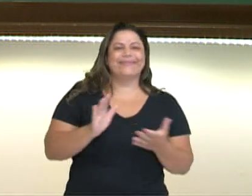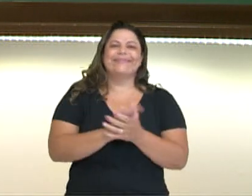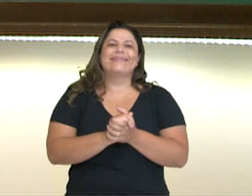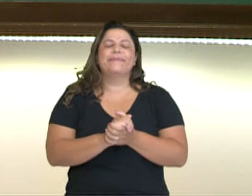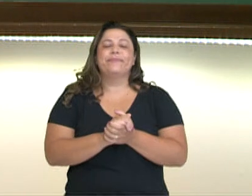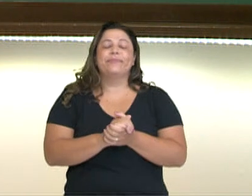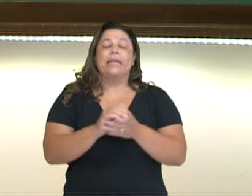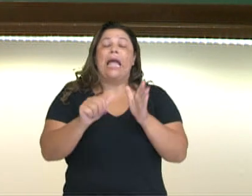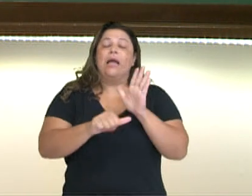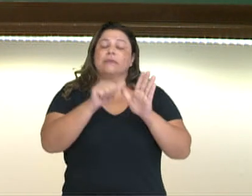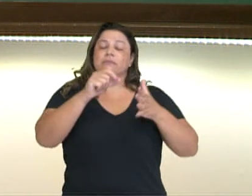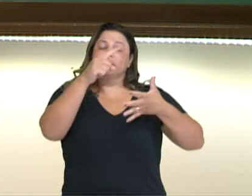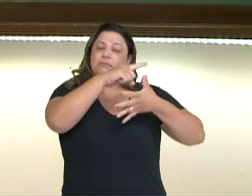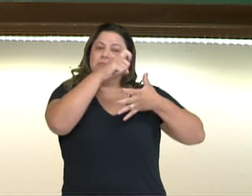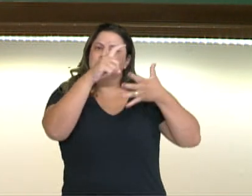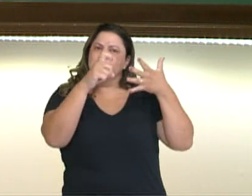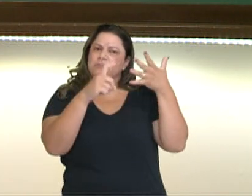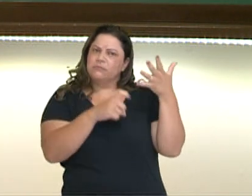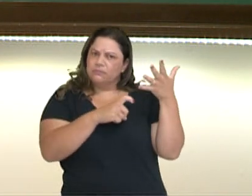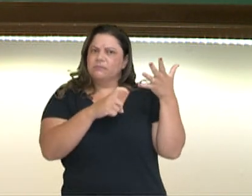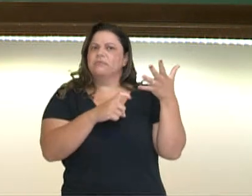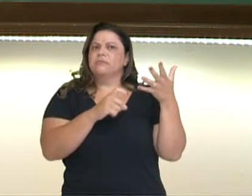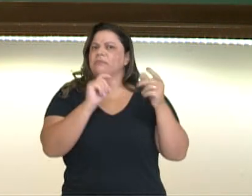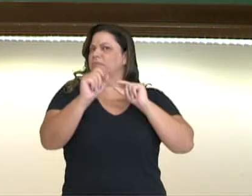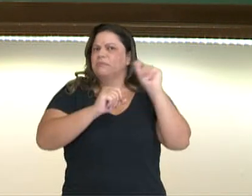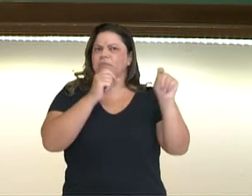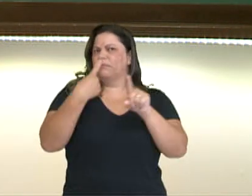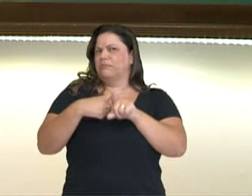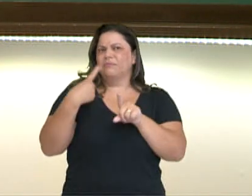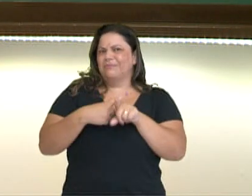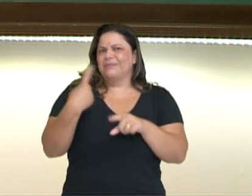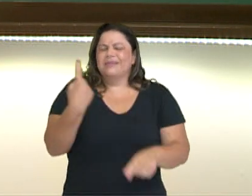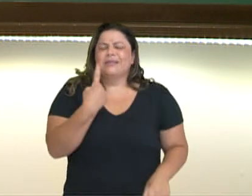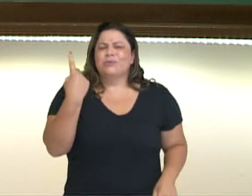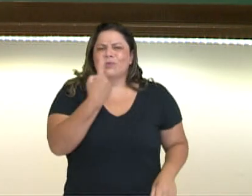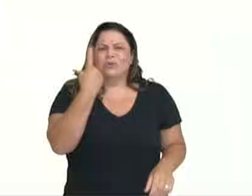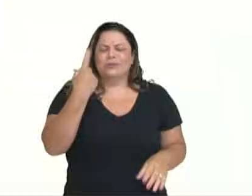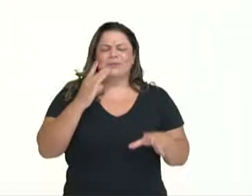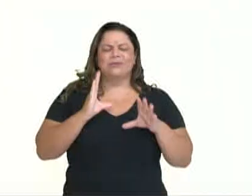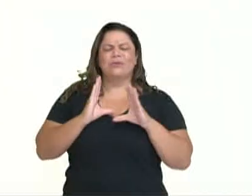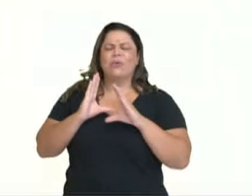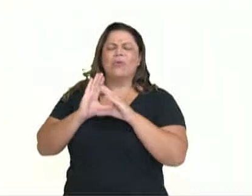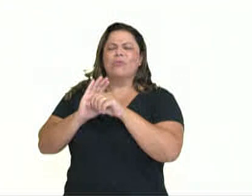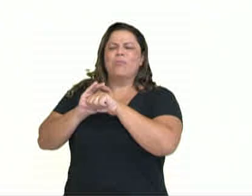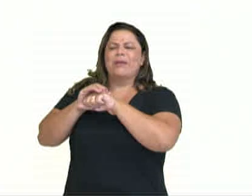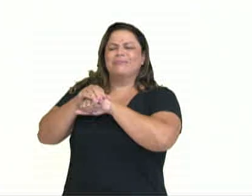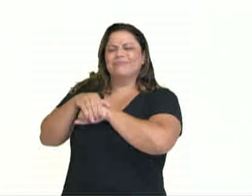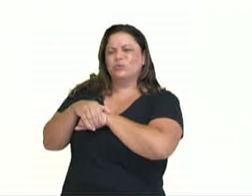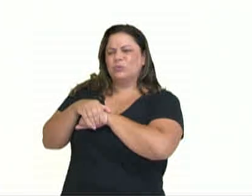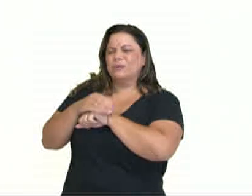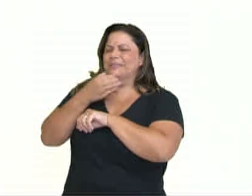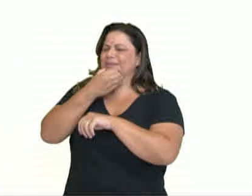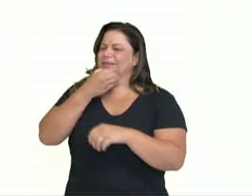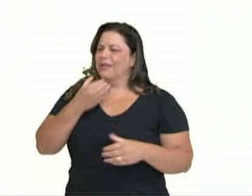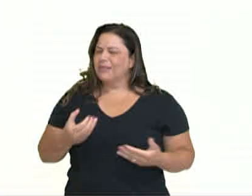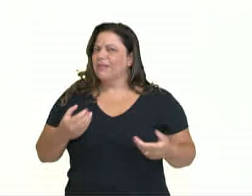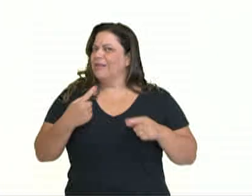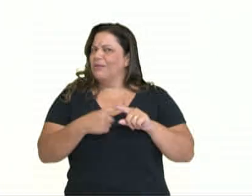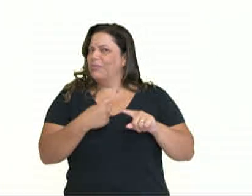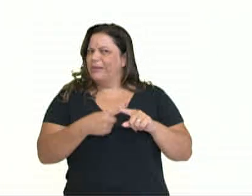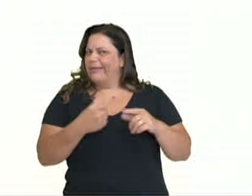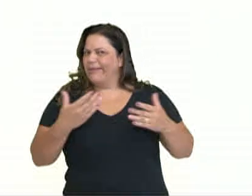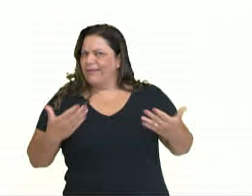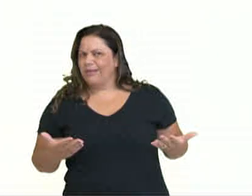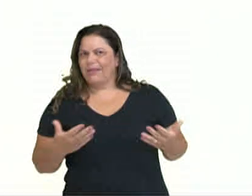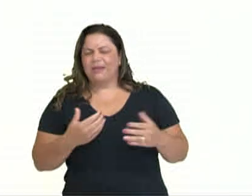hipótese que o narrador se refere. Então, por que dele estar sozinho numa noite de Natal numa barca? Provavelmente porque ele queria se afastar